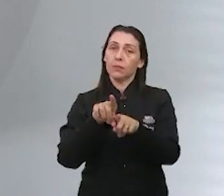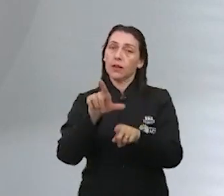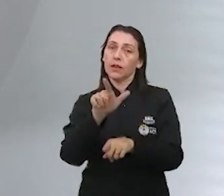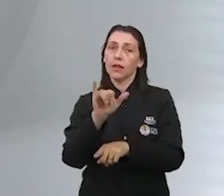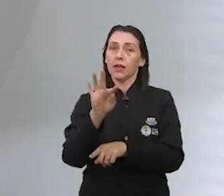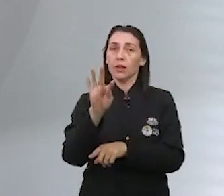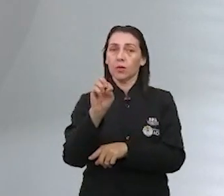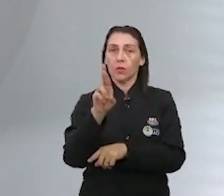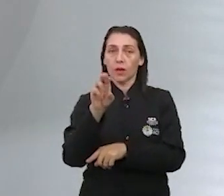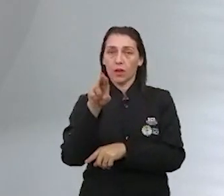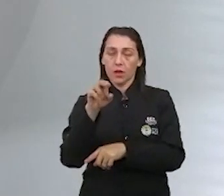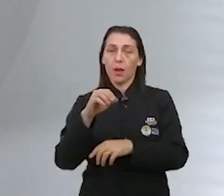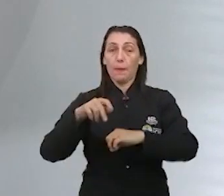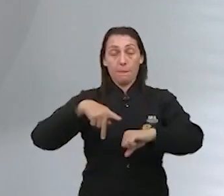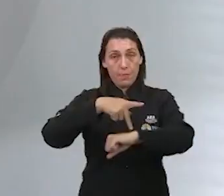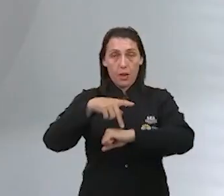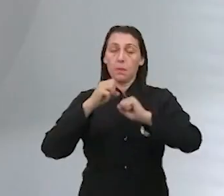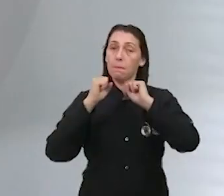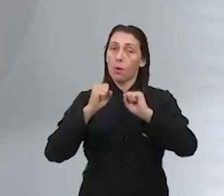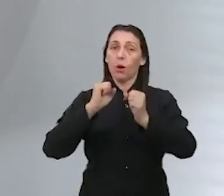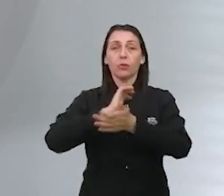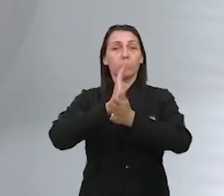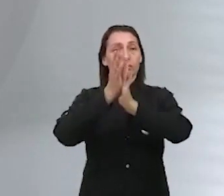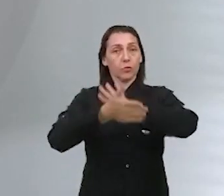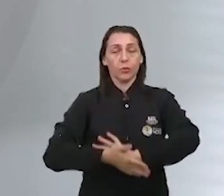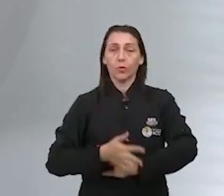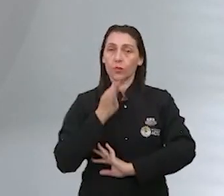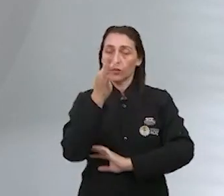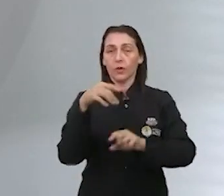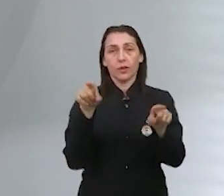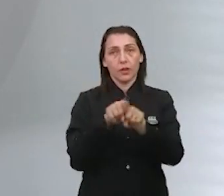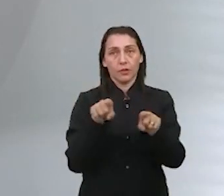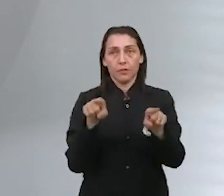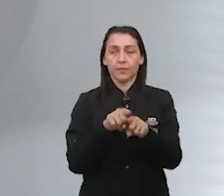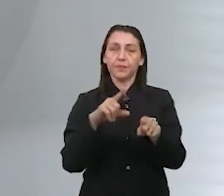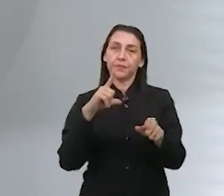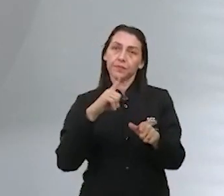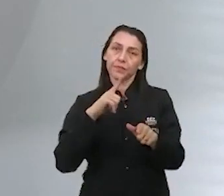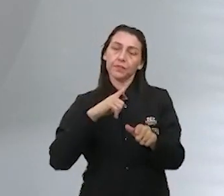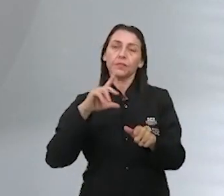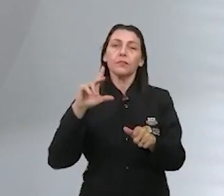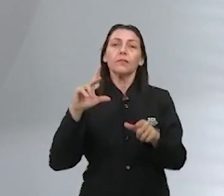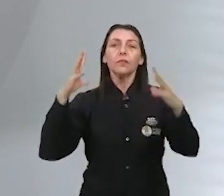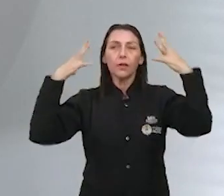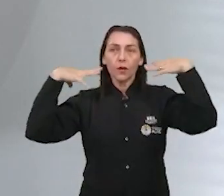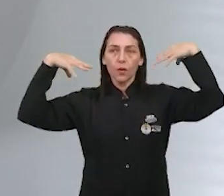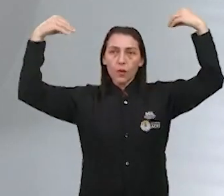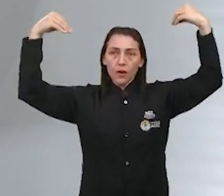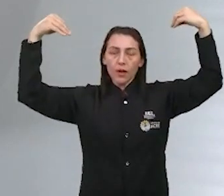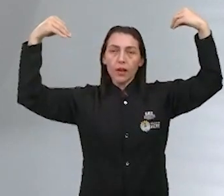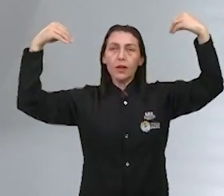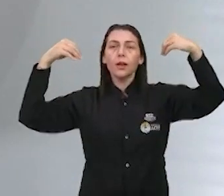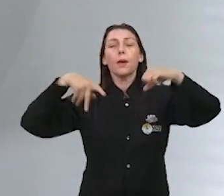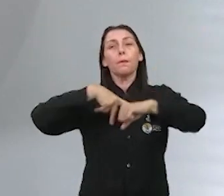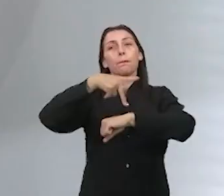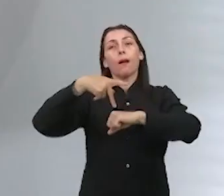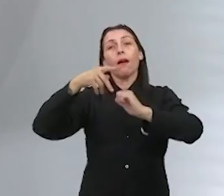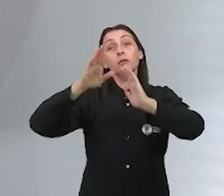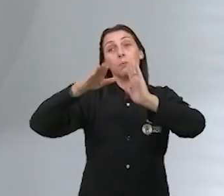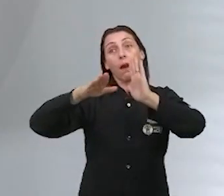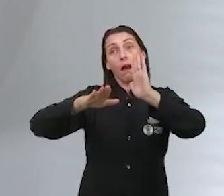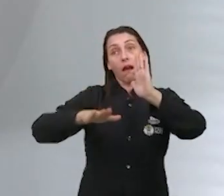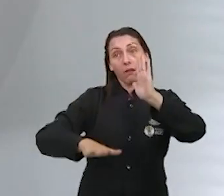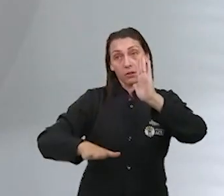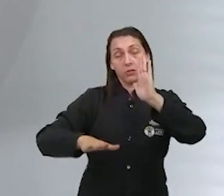temos países que podem deixar de existir por conta disso, tá? Já temos o caso da Holanda, que não é à toa que é chamada de Países